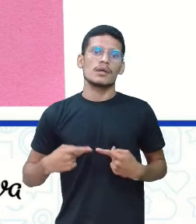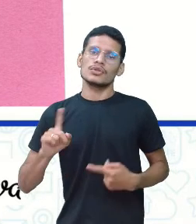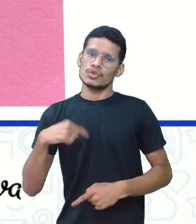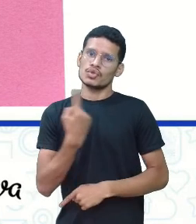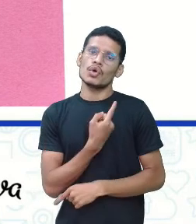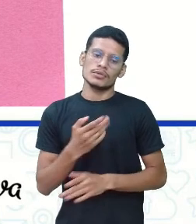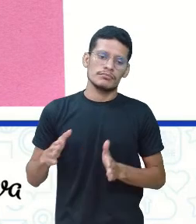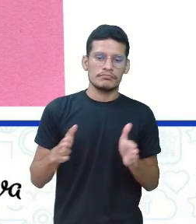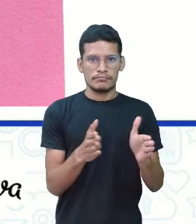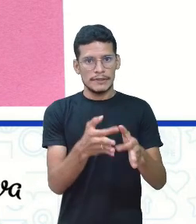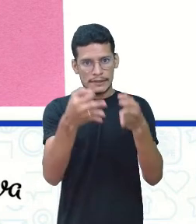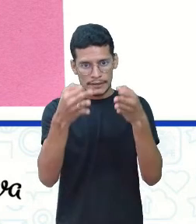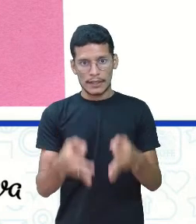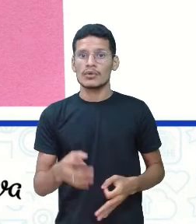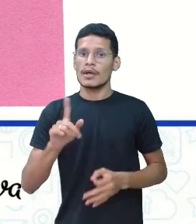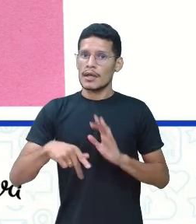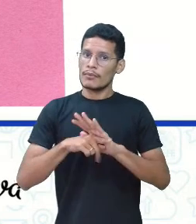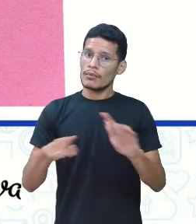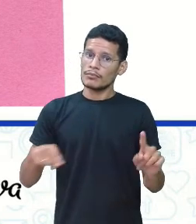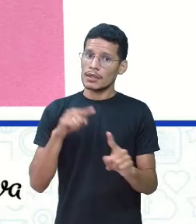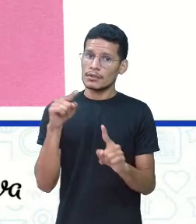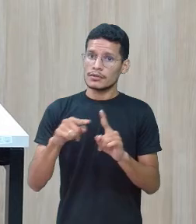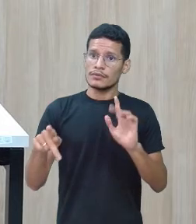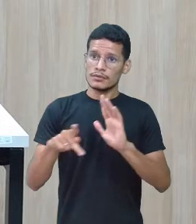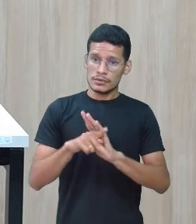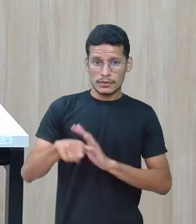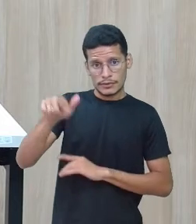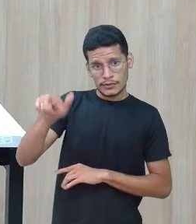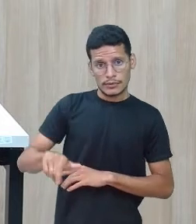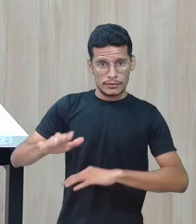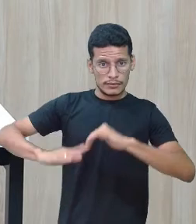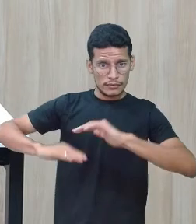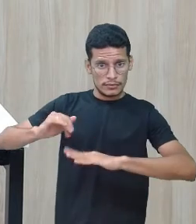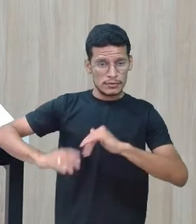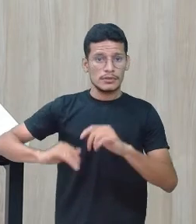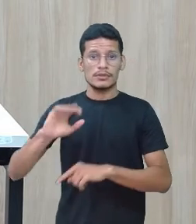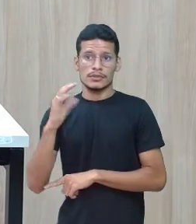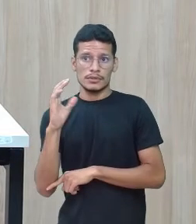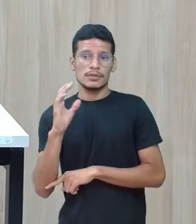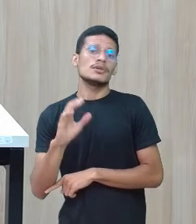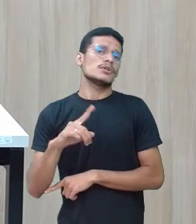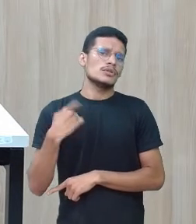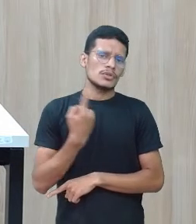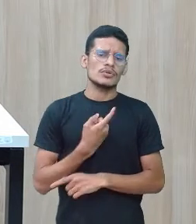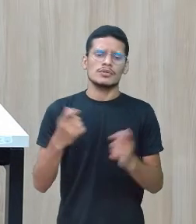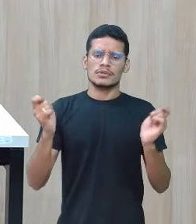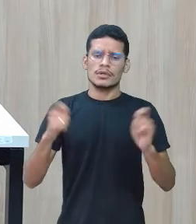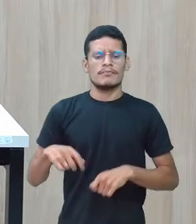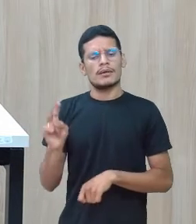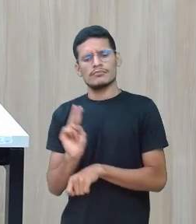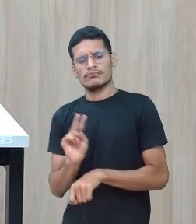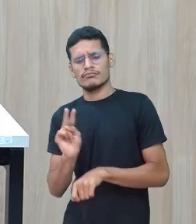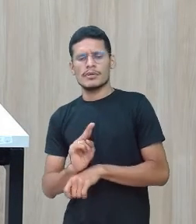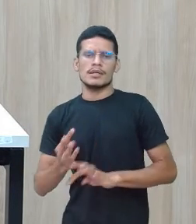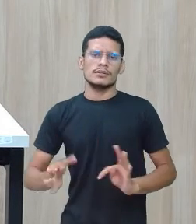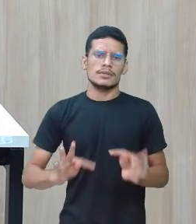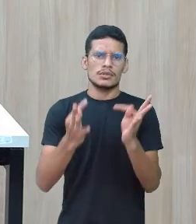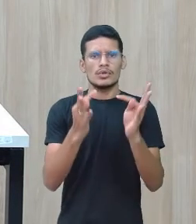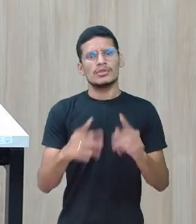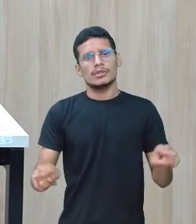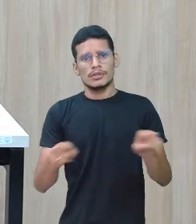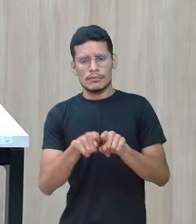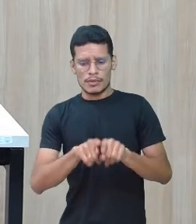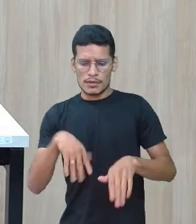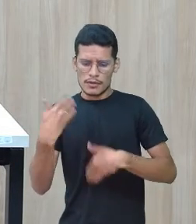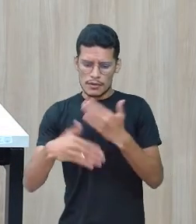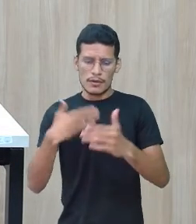Então, esse é o grande objetivo dos cientistas, né? Que possamos dar o devido cuidado à tecnologia, ao avanço